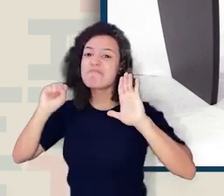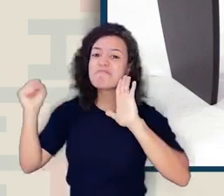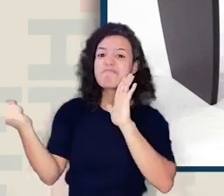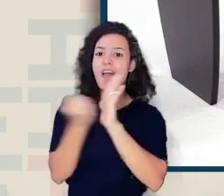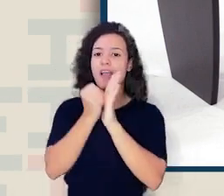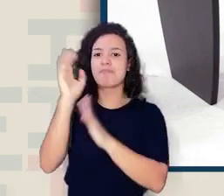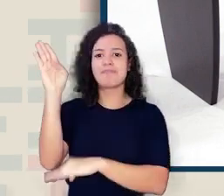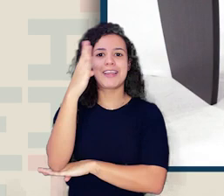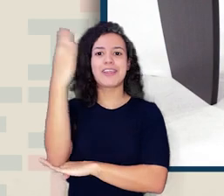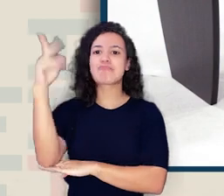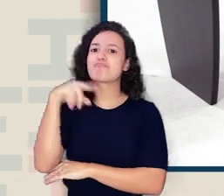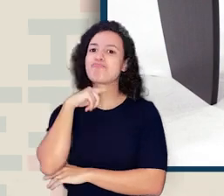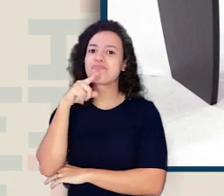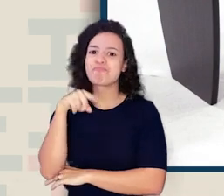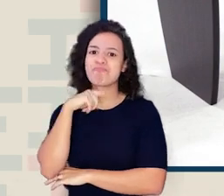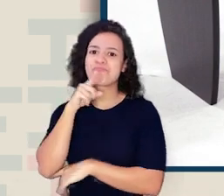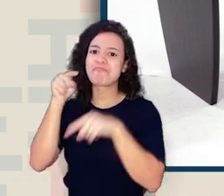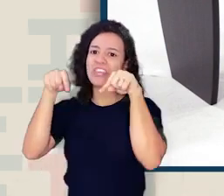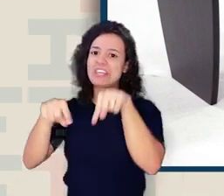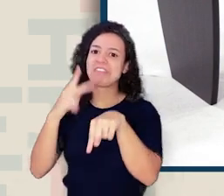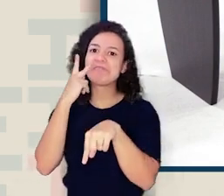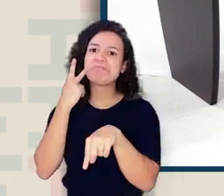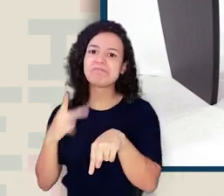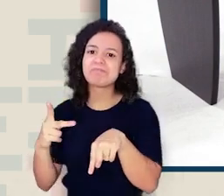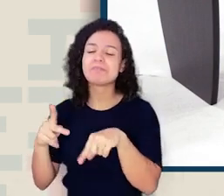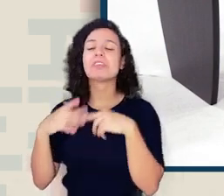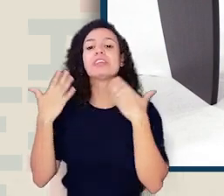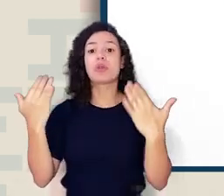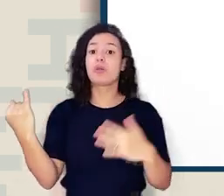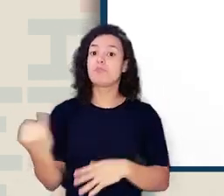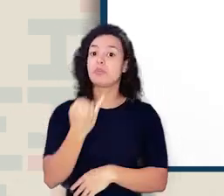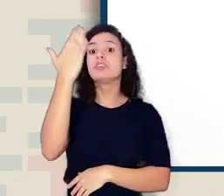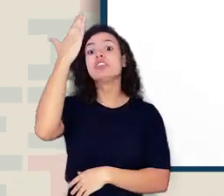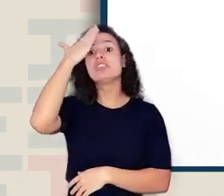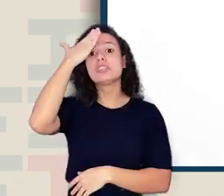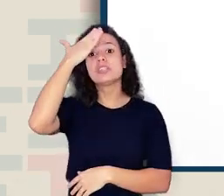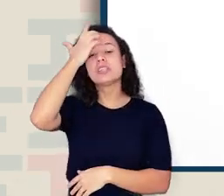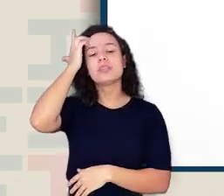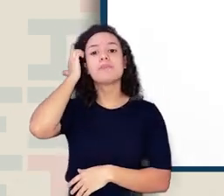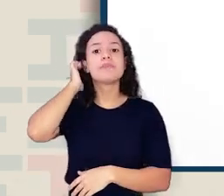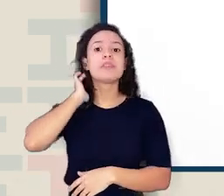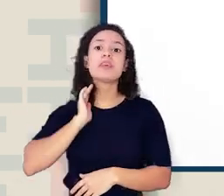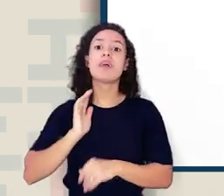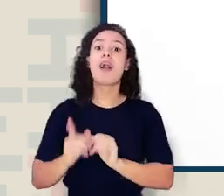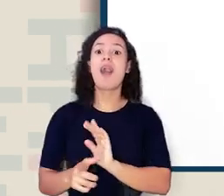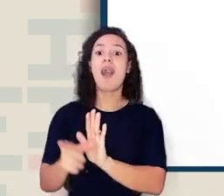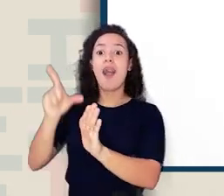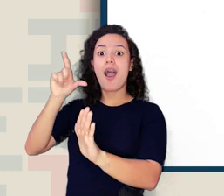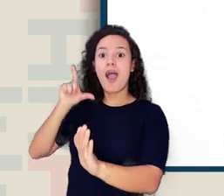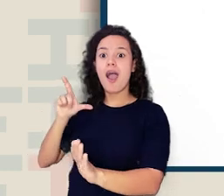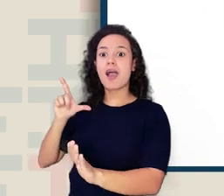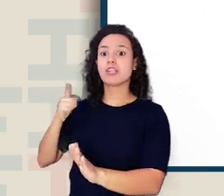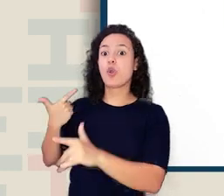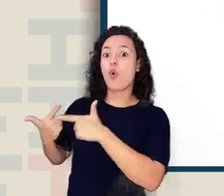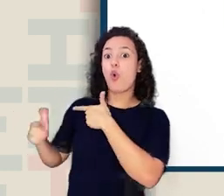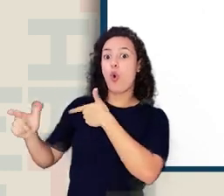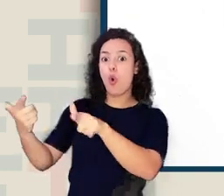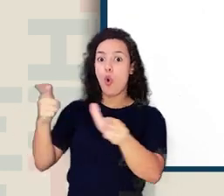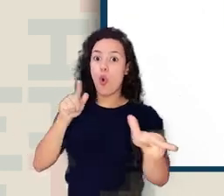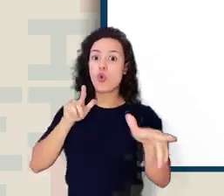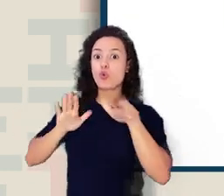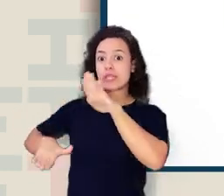bem as características do nosso maracatu daqui do Ceará. Então é importante entender que antes da técnica